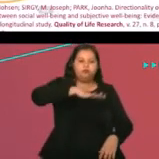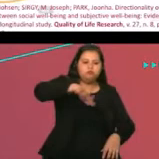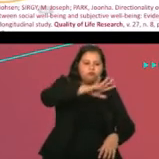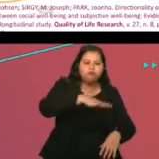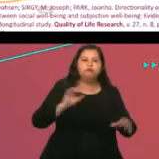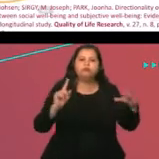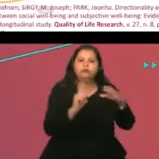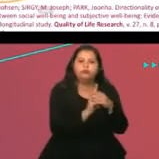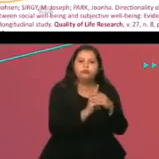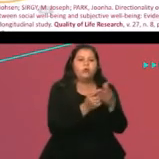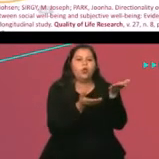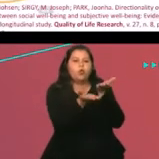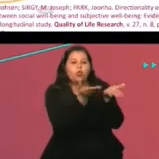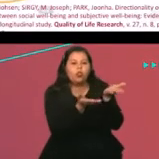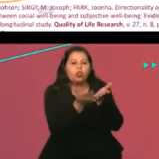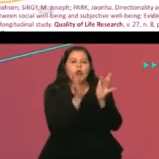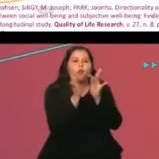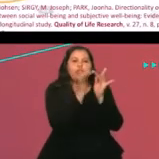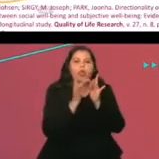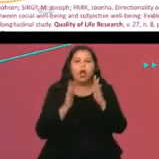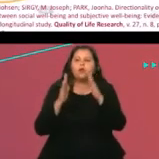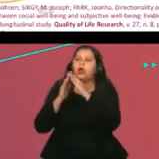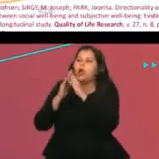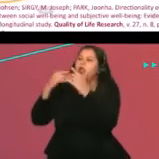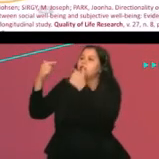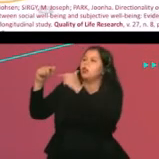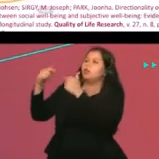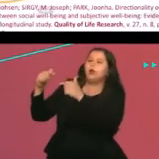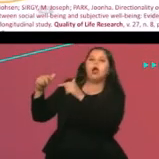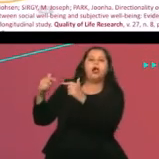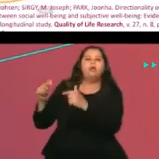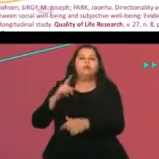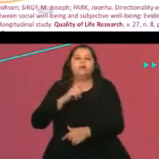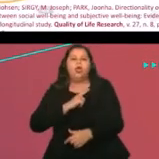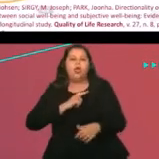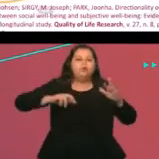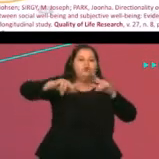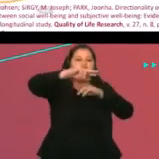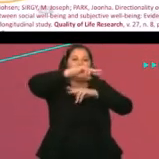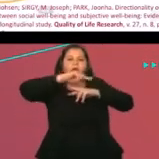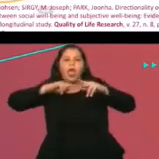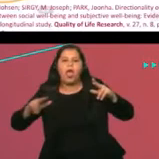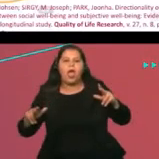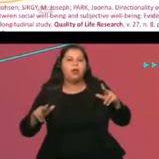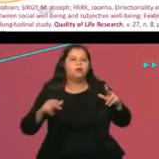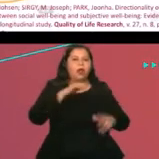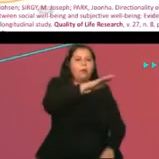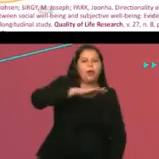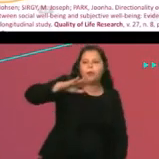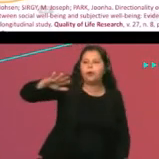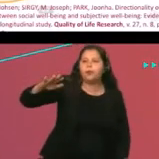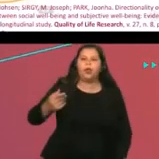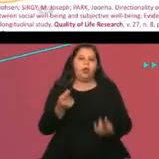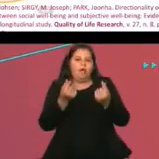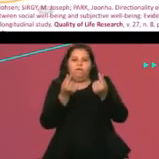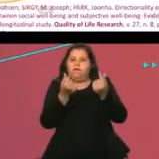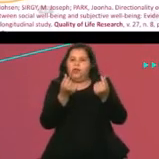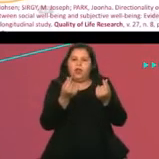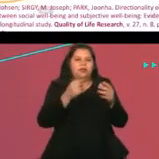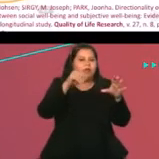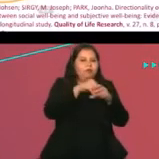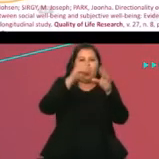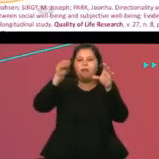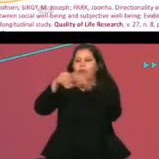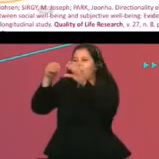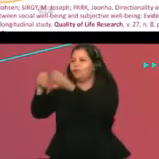tem a dimensão da casa tem a dimensão do trabalho tem diversas dimensões a dimensão financeira que tem todas elas sem